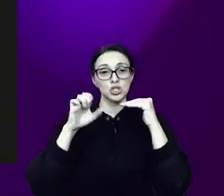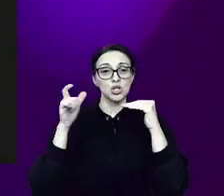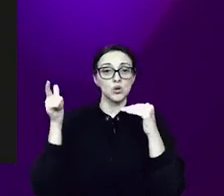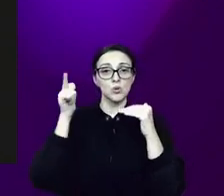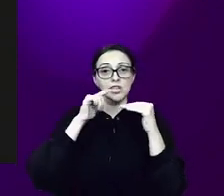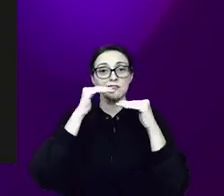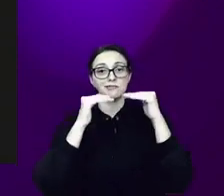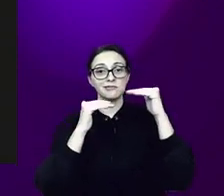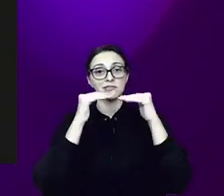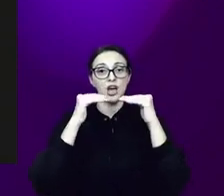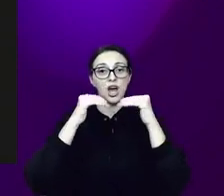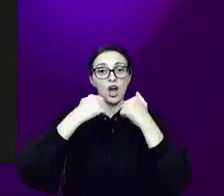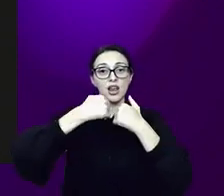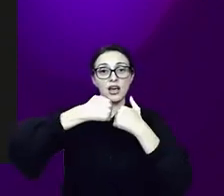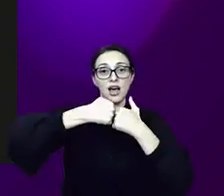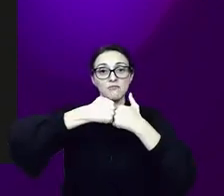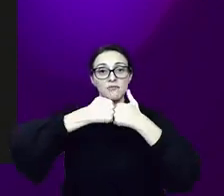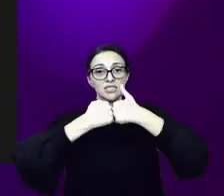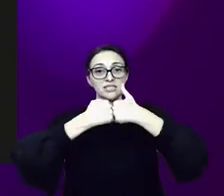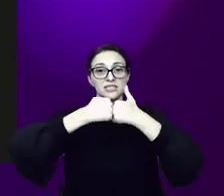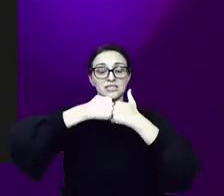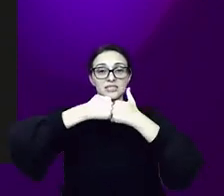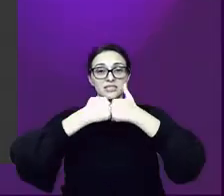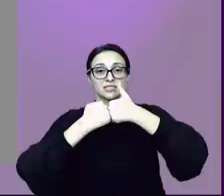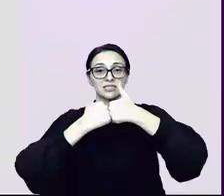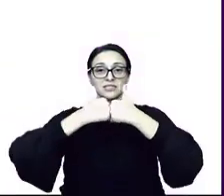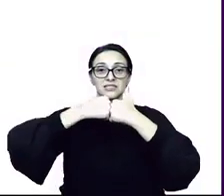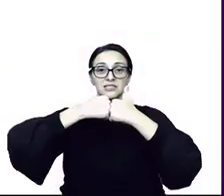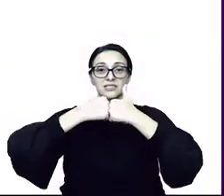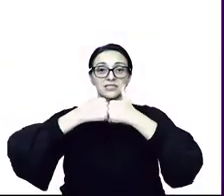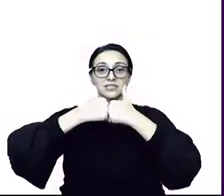reequilibrar a cabeça. Olha a posição da cabeça em relação ao eixo da glenoide.